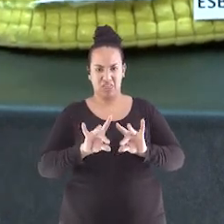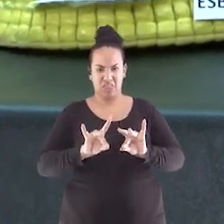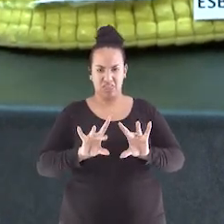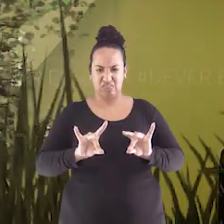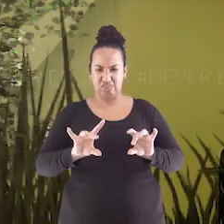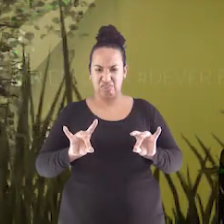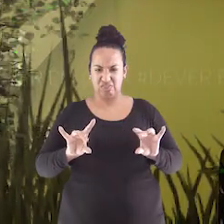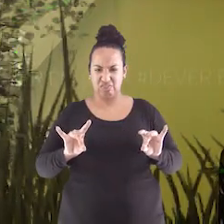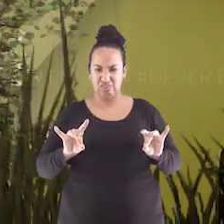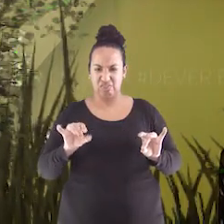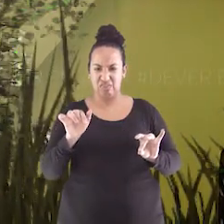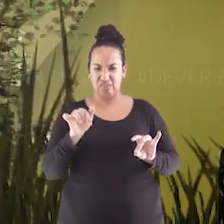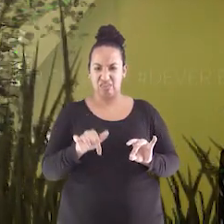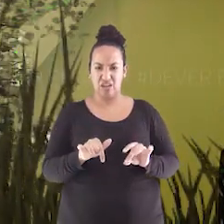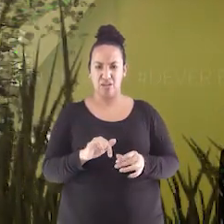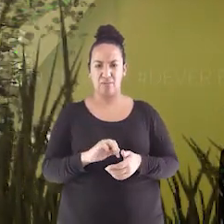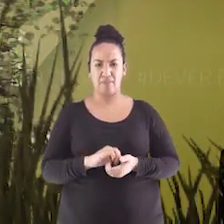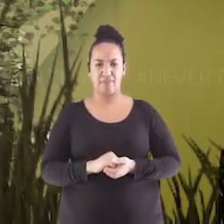escamosa